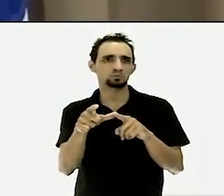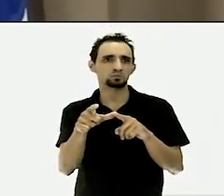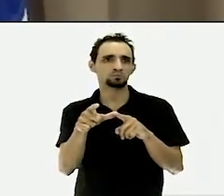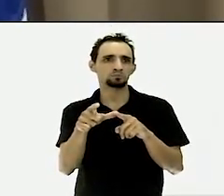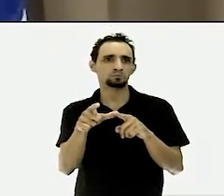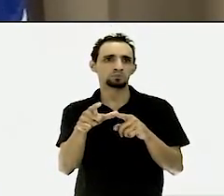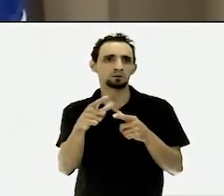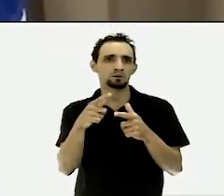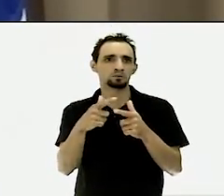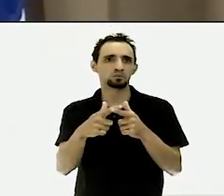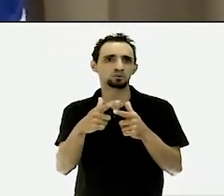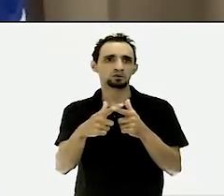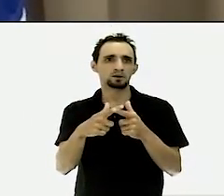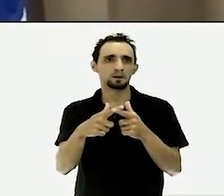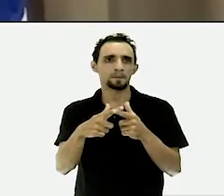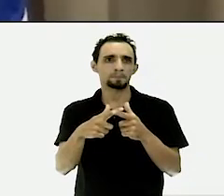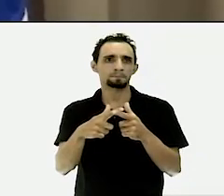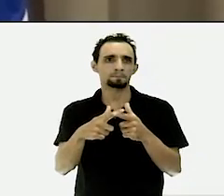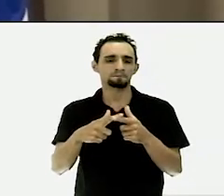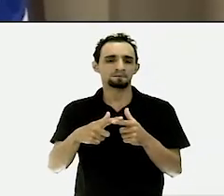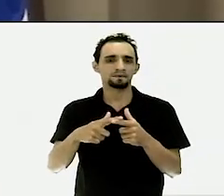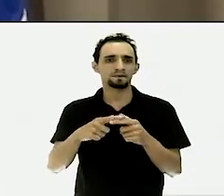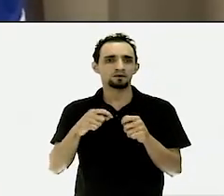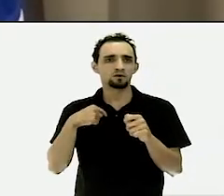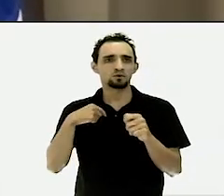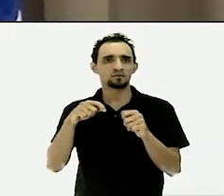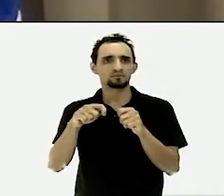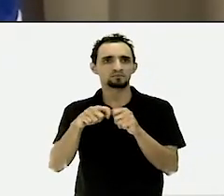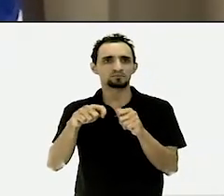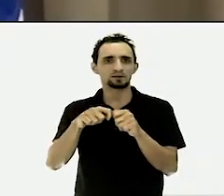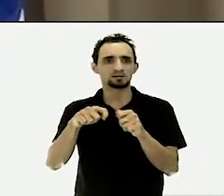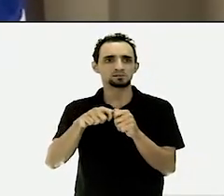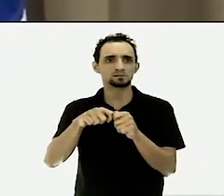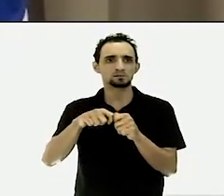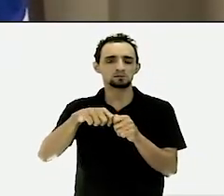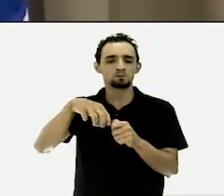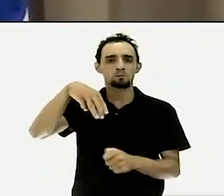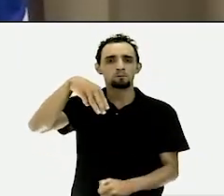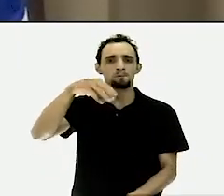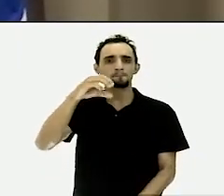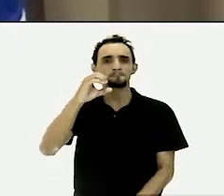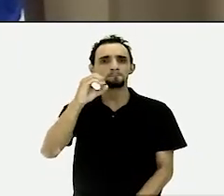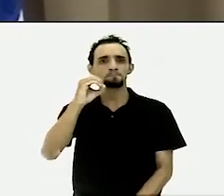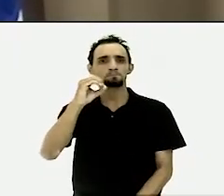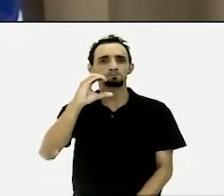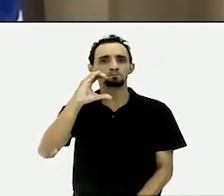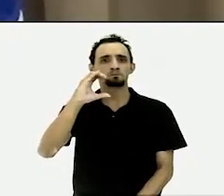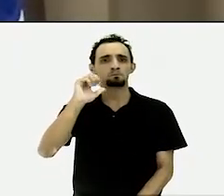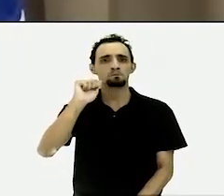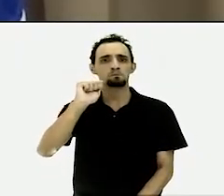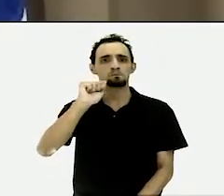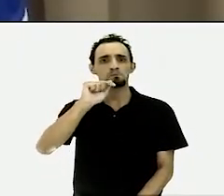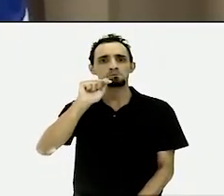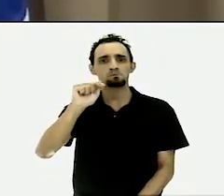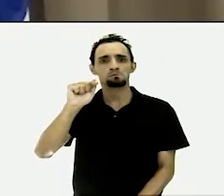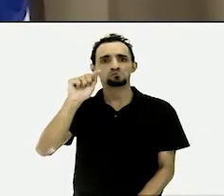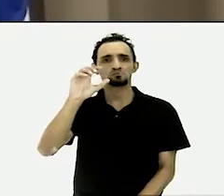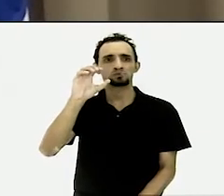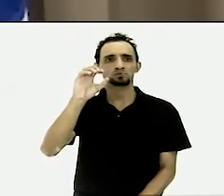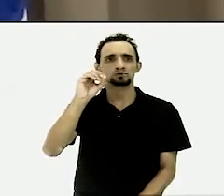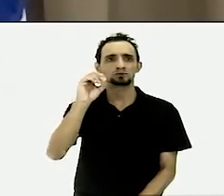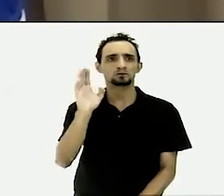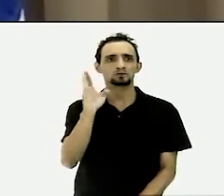de repúdio. Nós tivemos aqui a visita hoje do CAPES, nós entramos aqui no Setembro Amarelo em relação ao